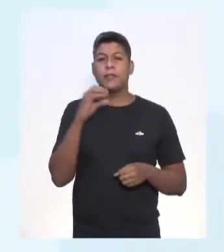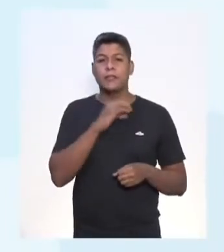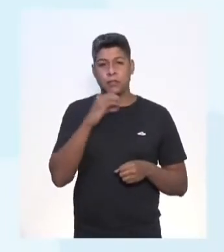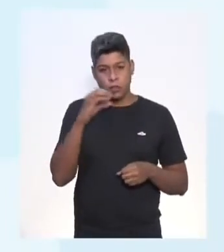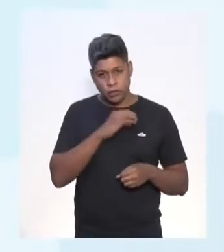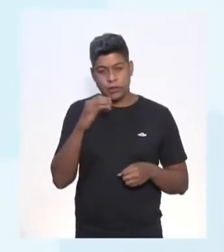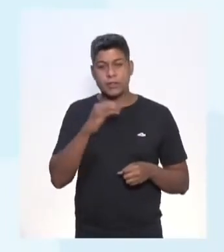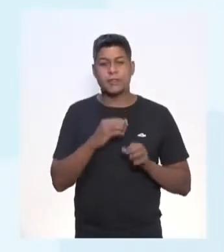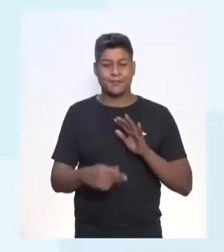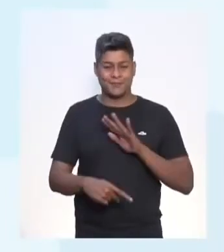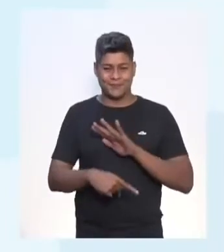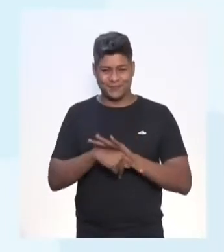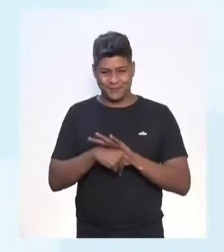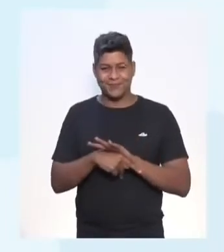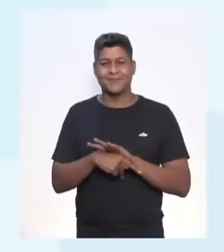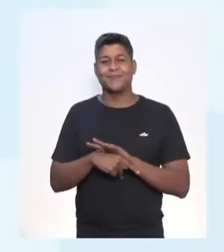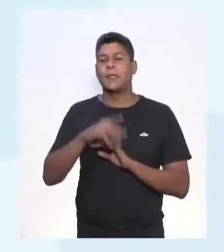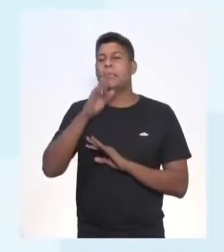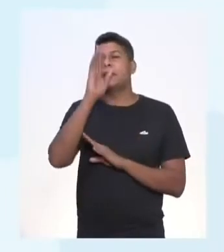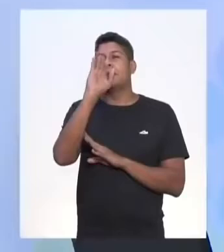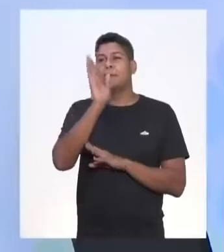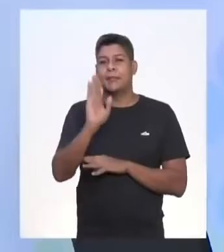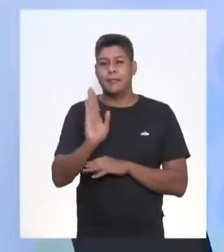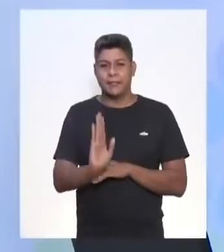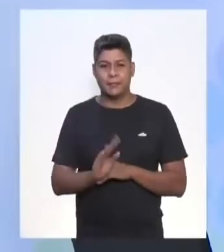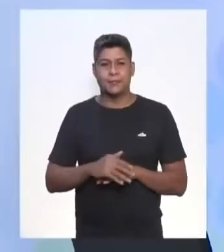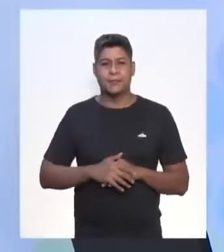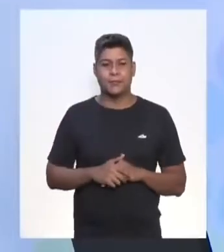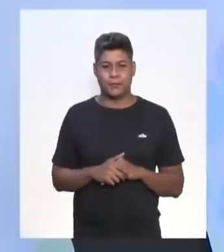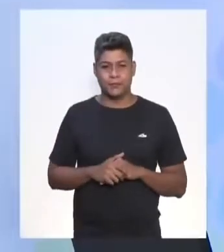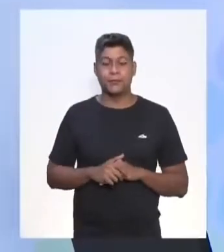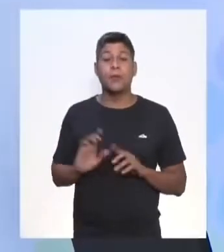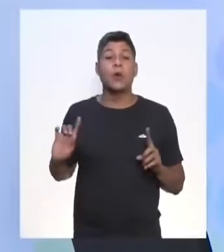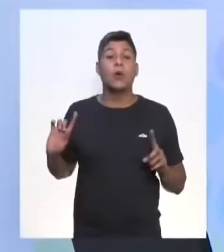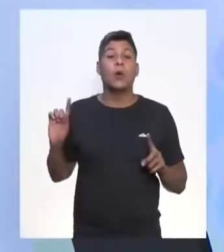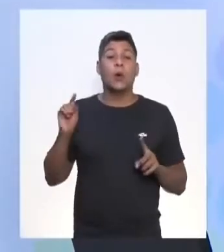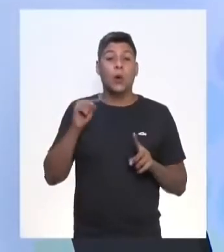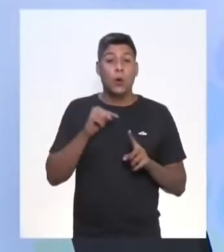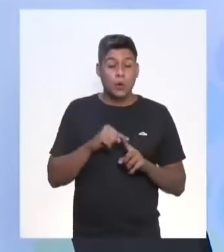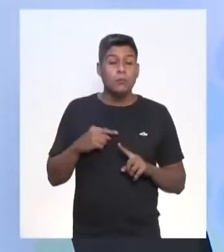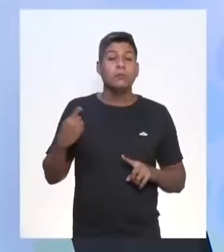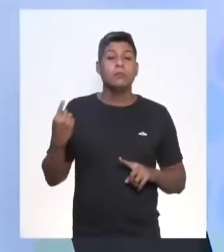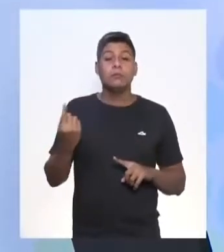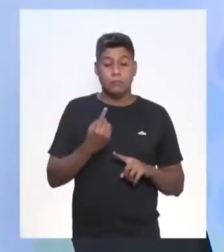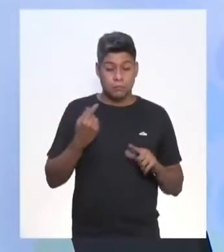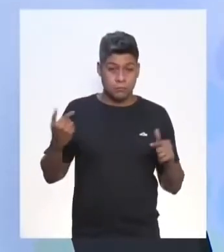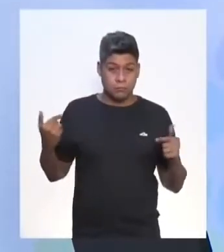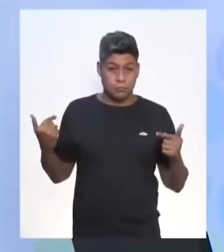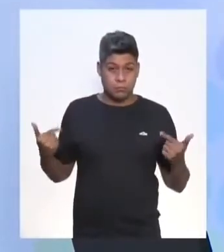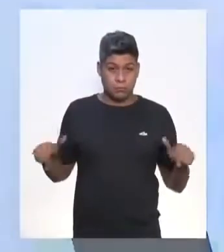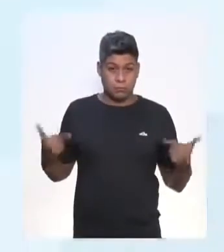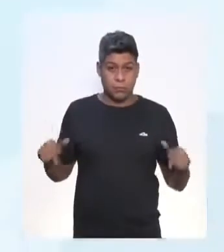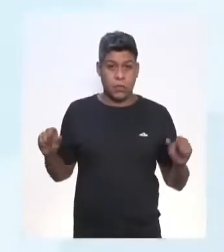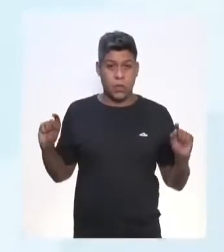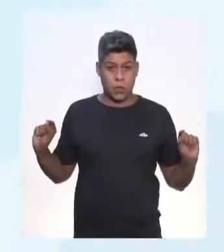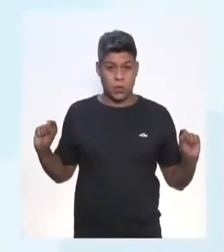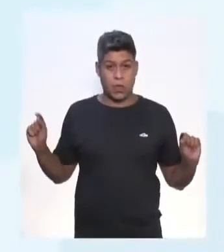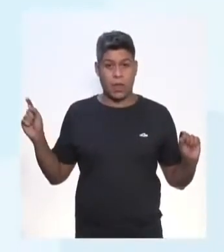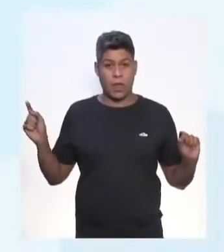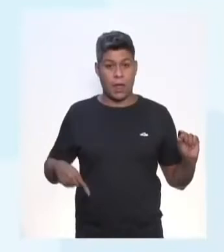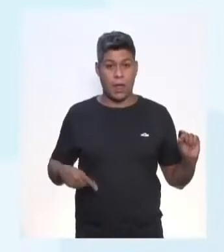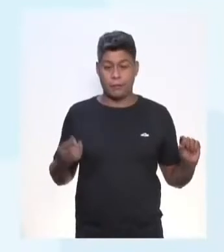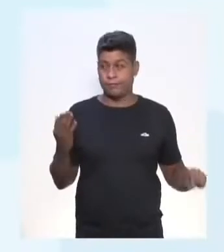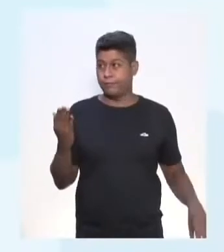da República no Brasil. Os objetivos que nós estaremos trabalhando com vocês são esses